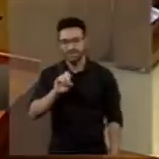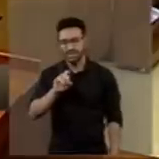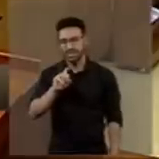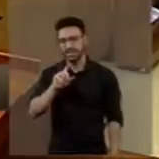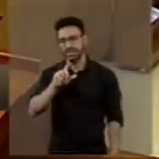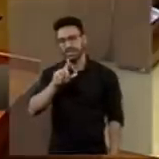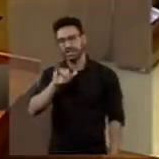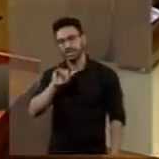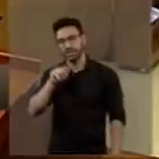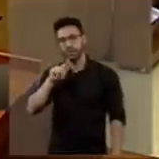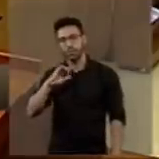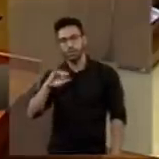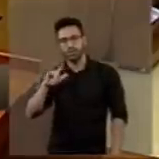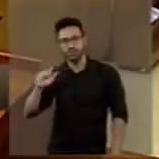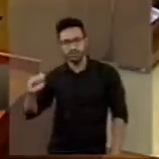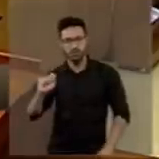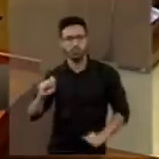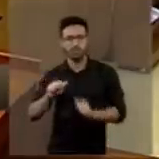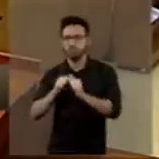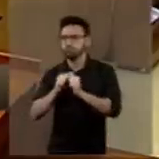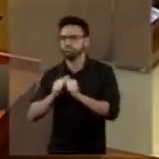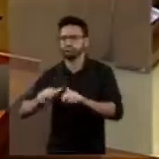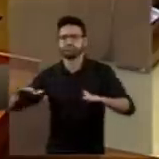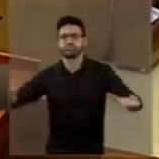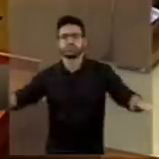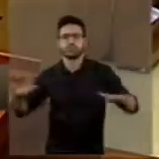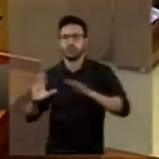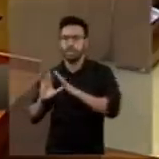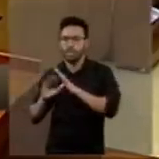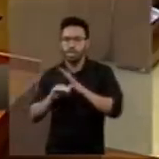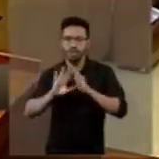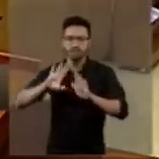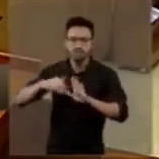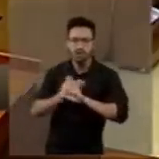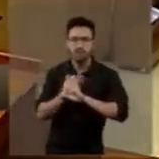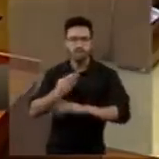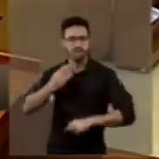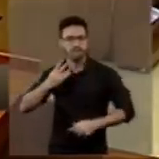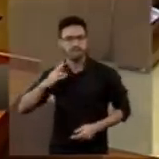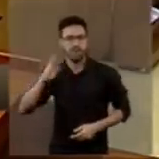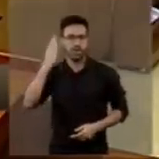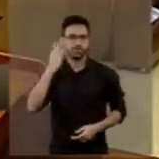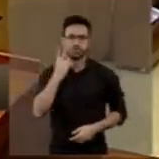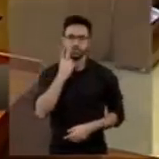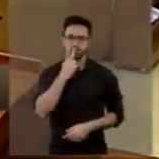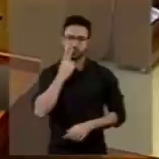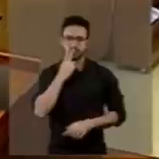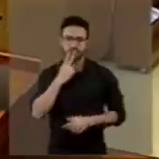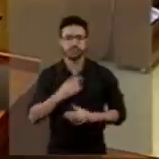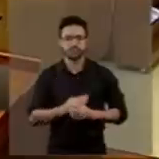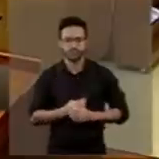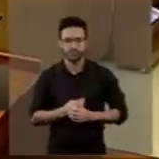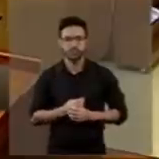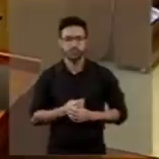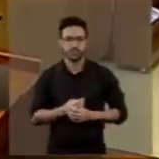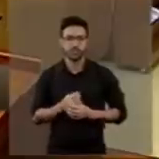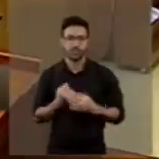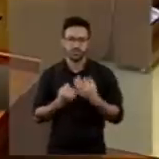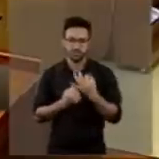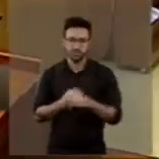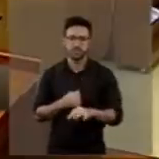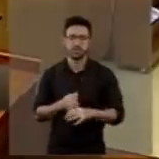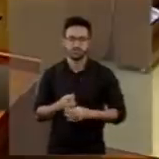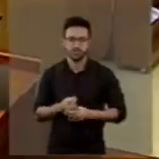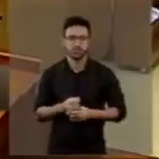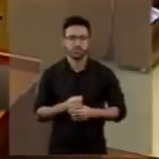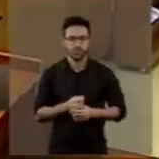gravidade do dado, quer dizer, não interfere no que foi aqui dito sobre eu a necessidade tenho do devido processo legal. Tem que ser obedecida toda